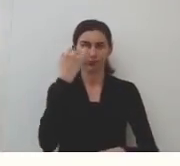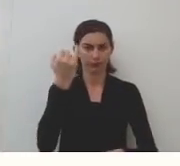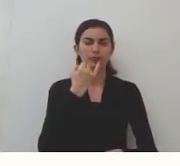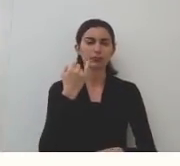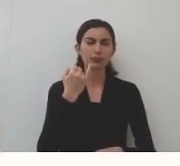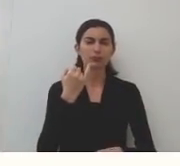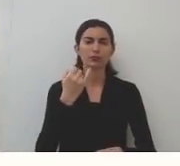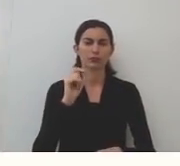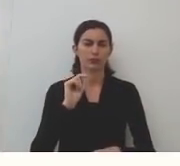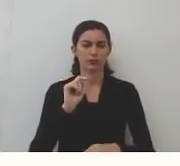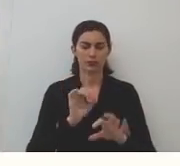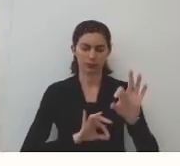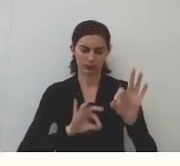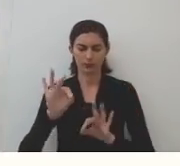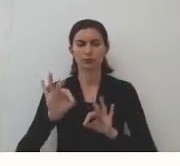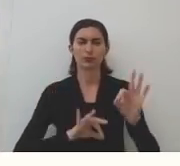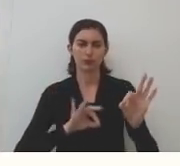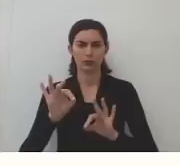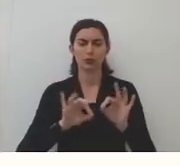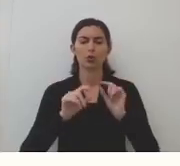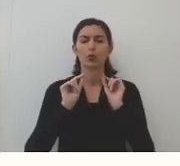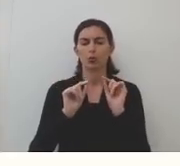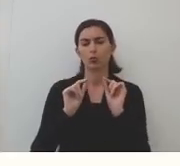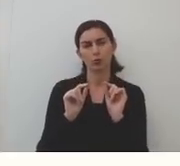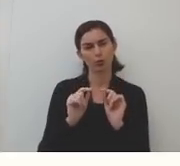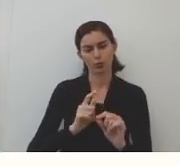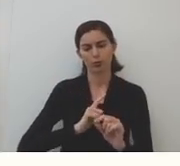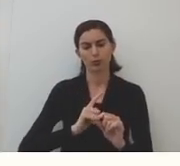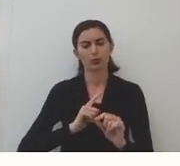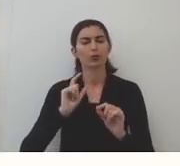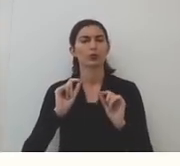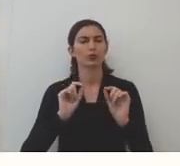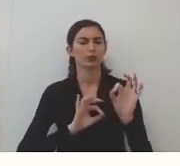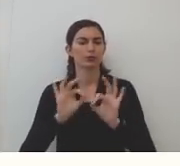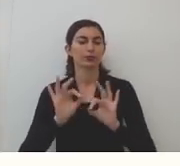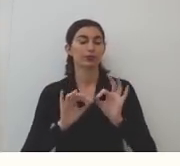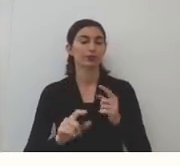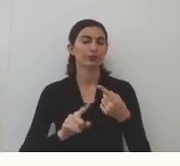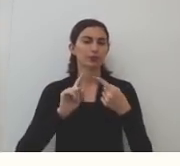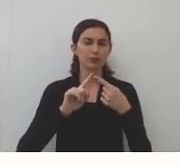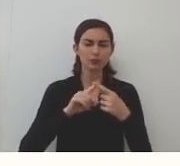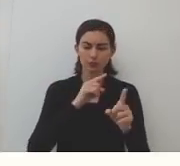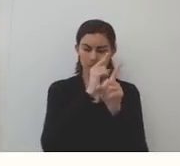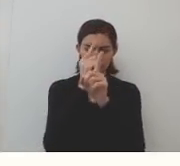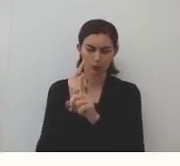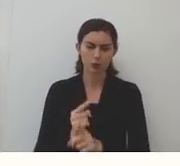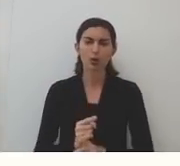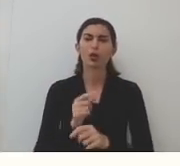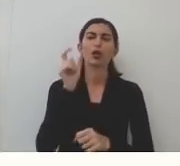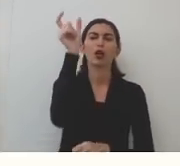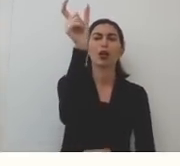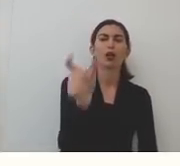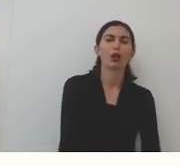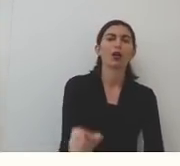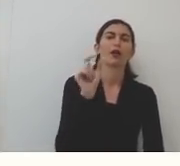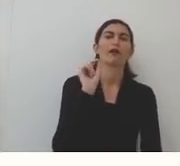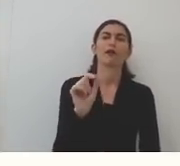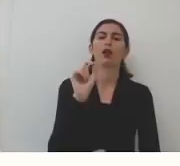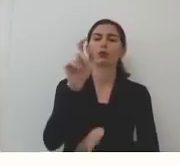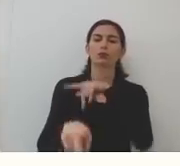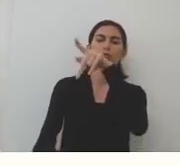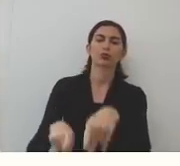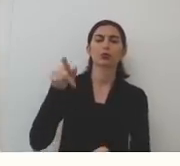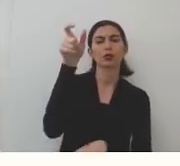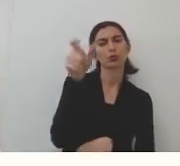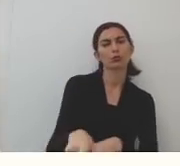relativos à preparação. O que deve conter essa preparação? Primeiro, a identificação do público-alvo, o estabelecimento